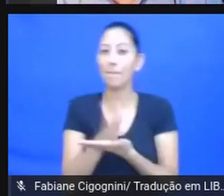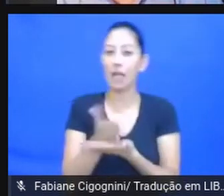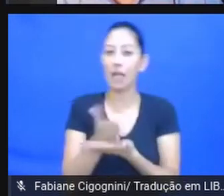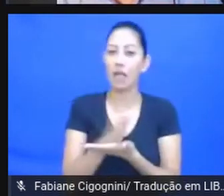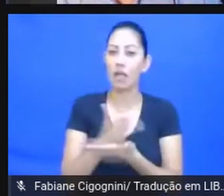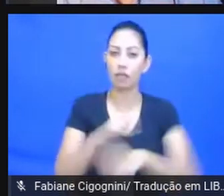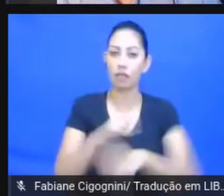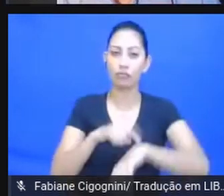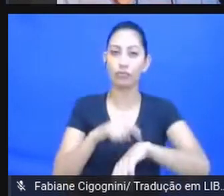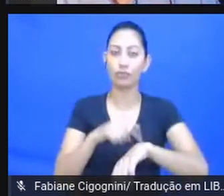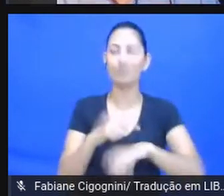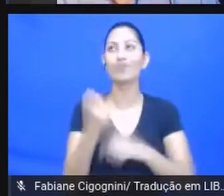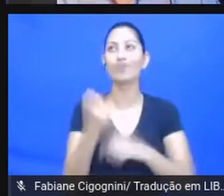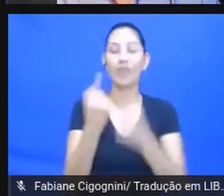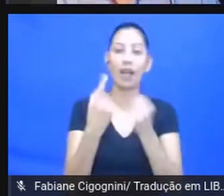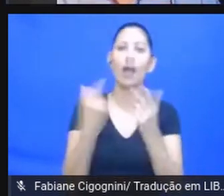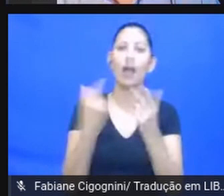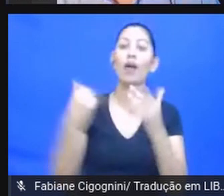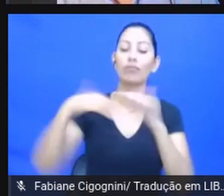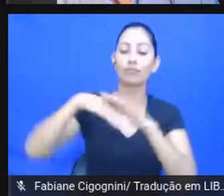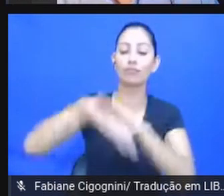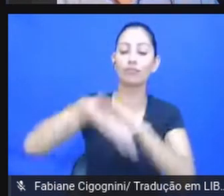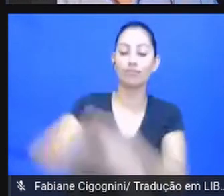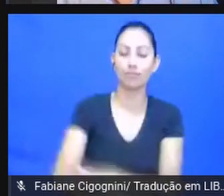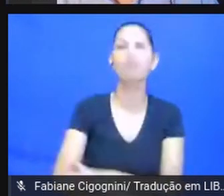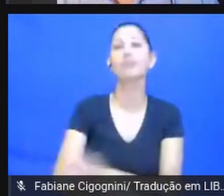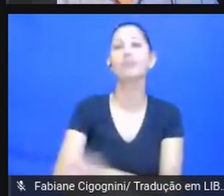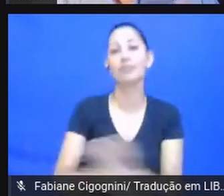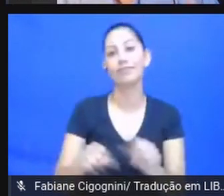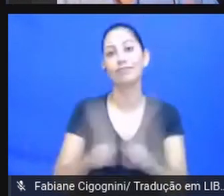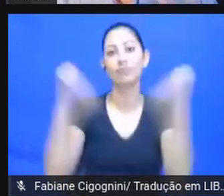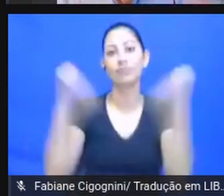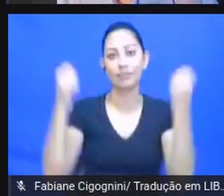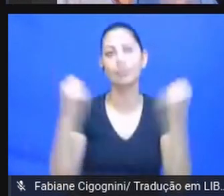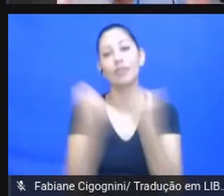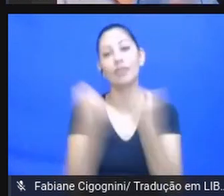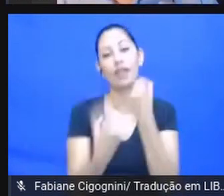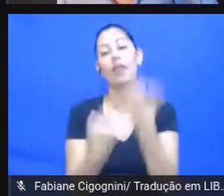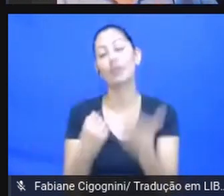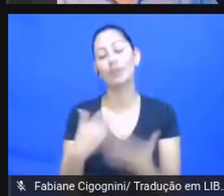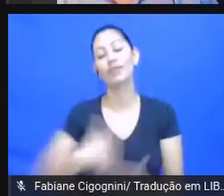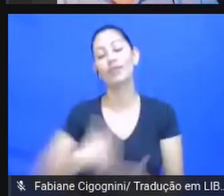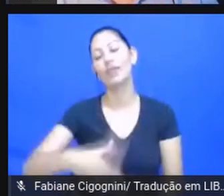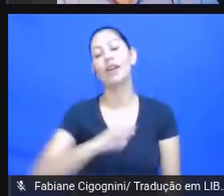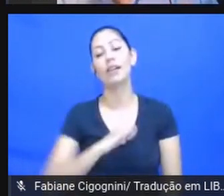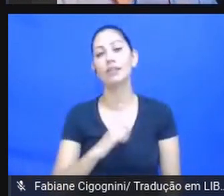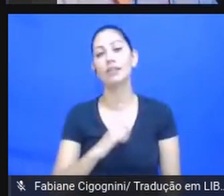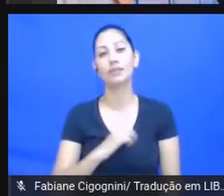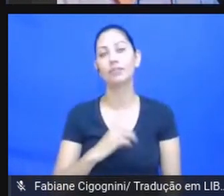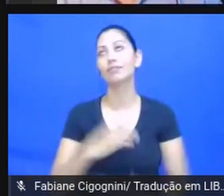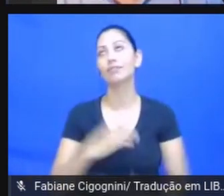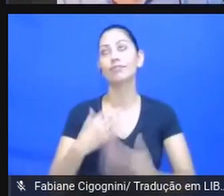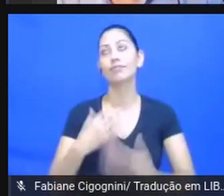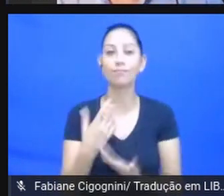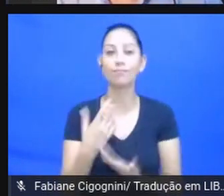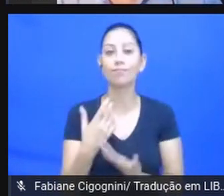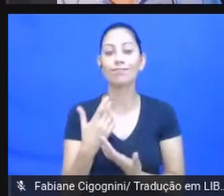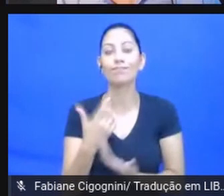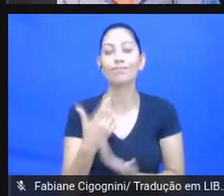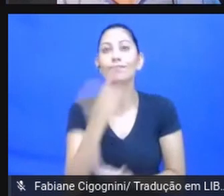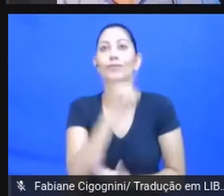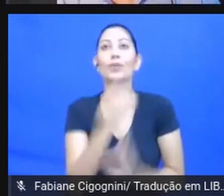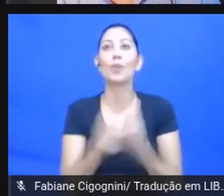não aguentando a competição. Eu sei que isso ainda não dá para